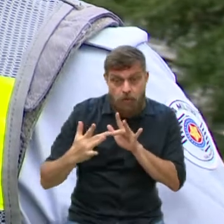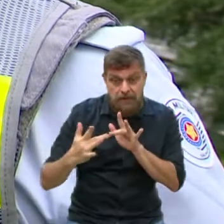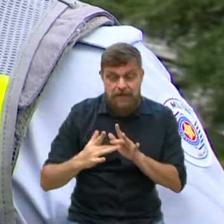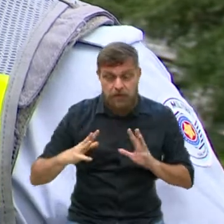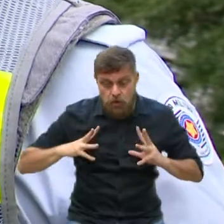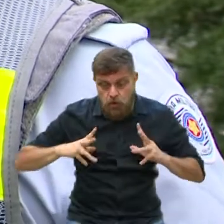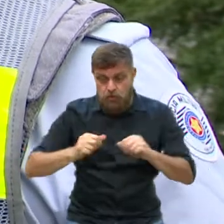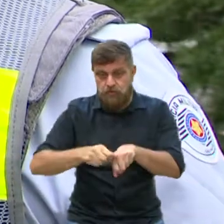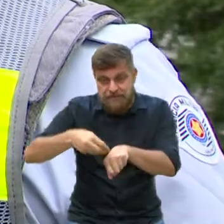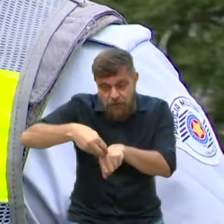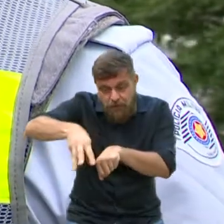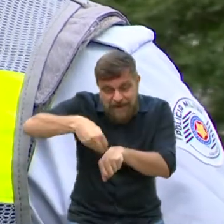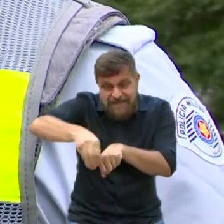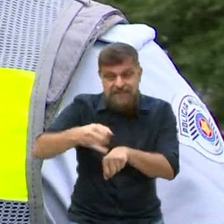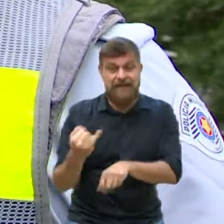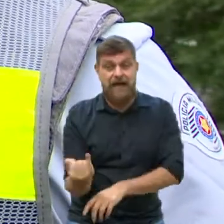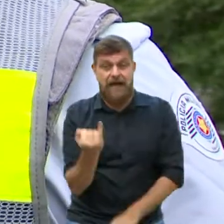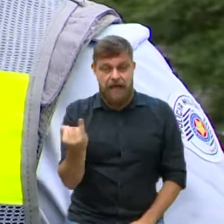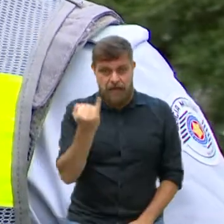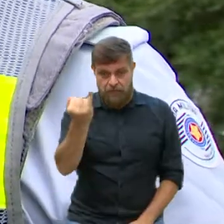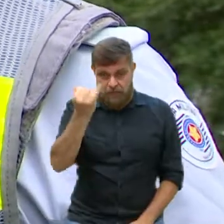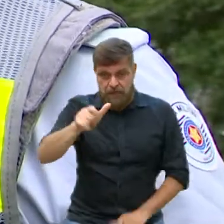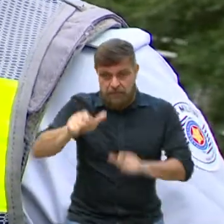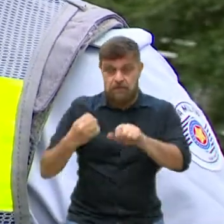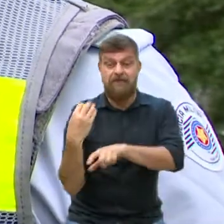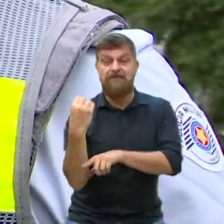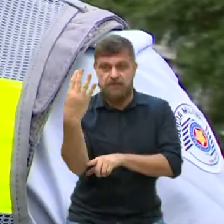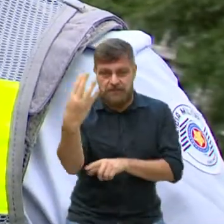fazer contato. Tudo isso aí são dicas